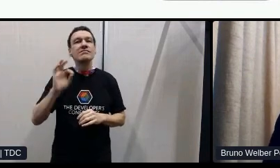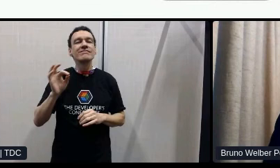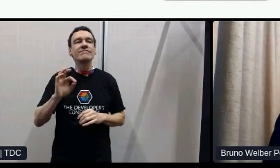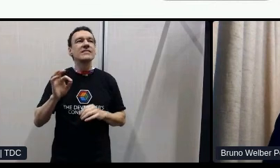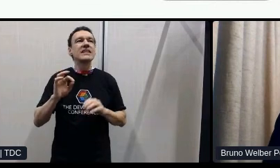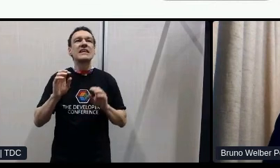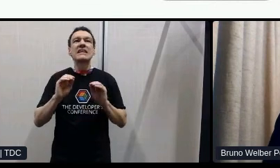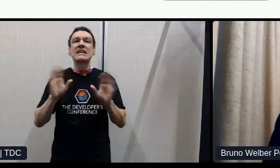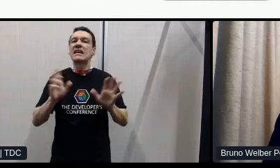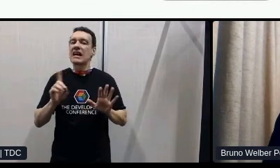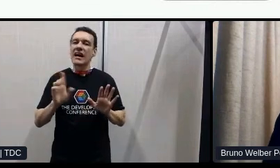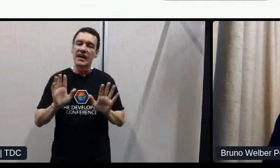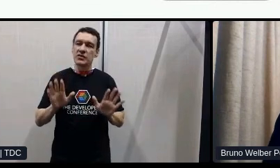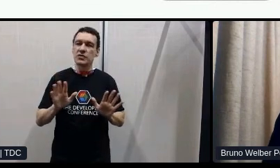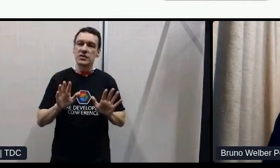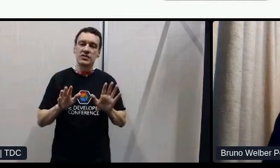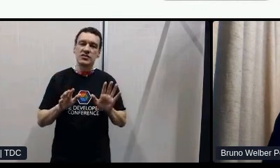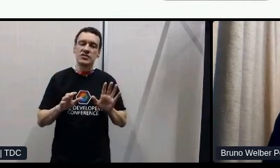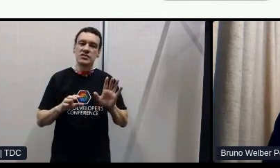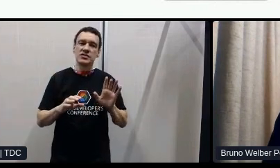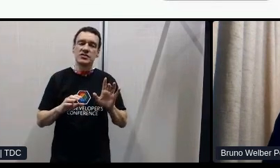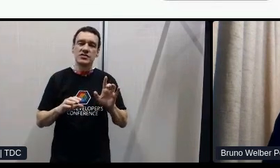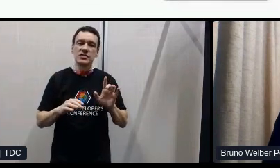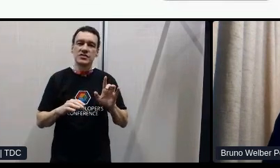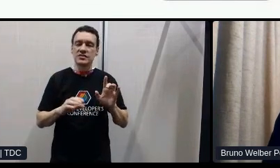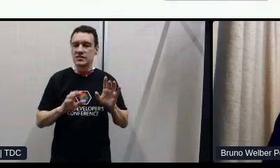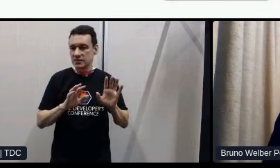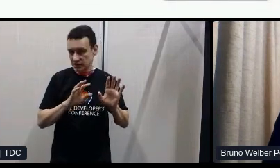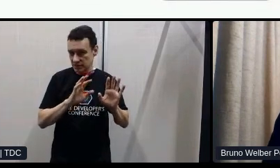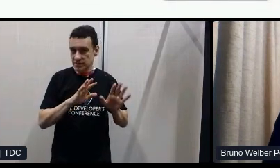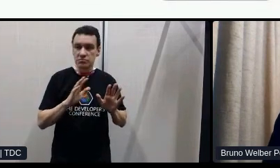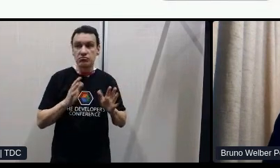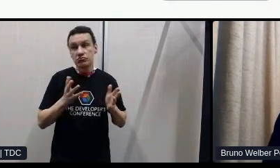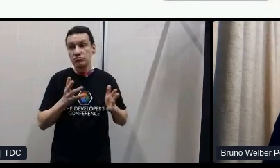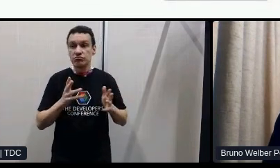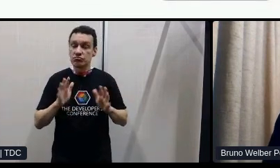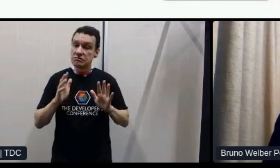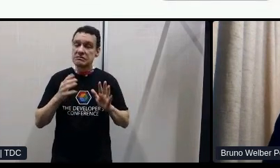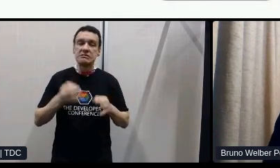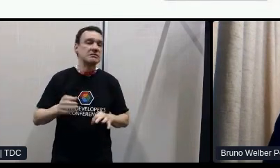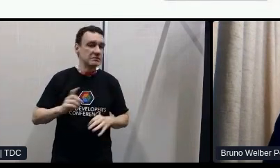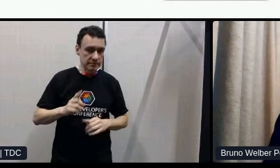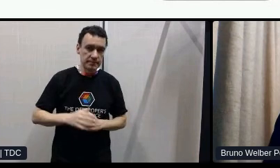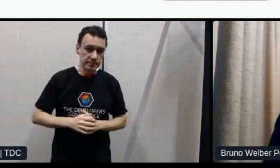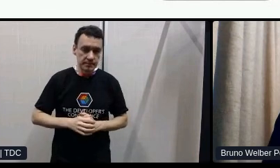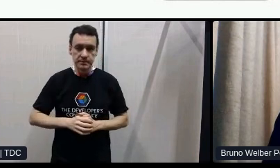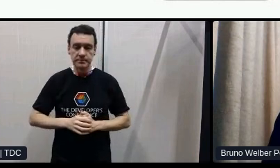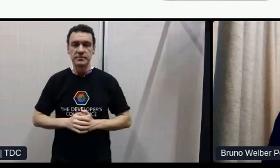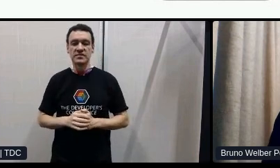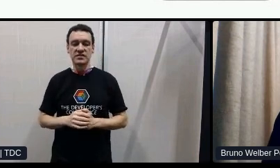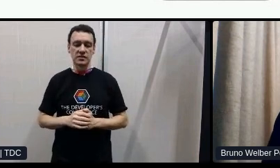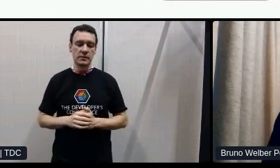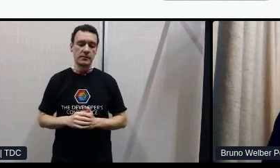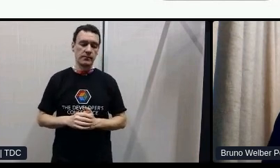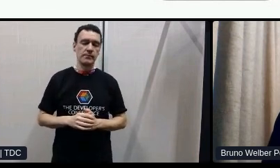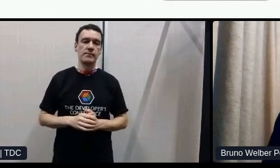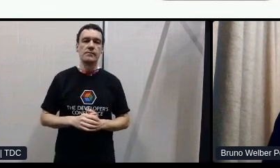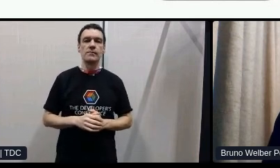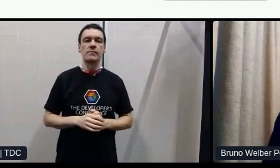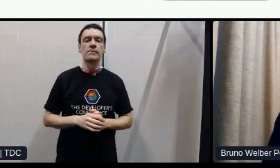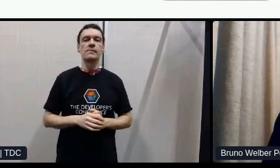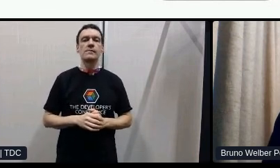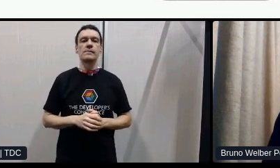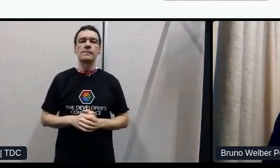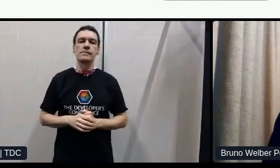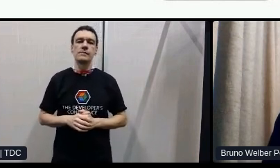mobile, mas, seria um indicativo, né, seria um ponto a ser questionado. Porque de fato houve